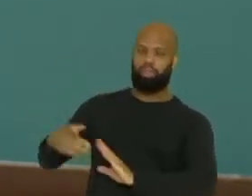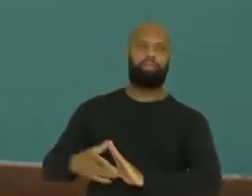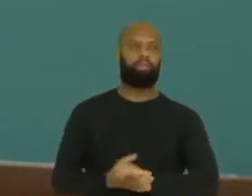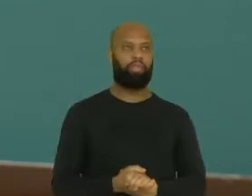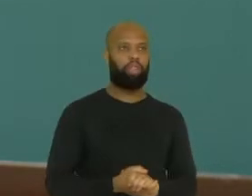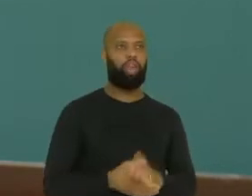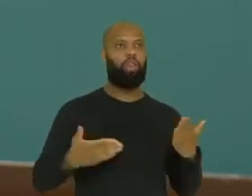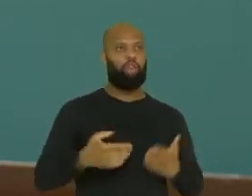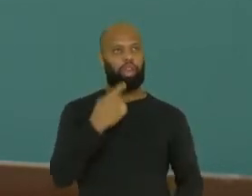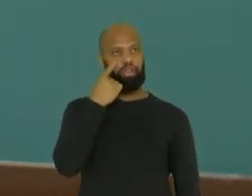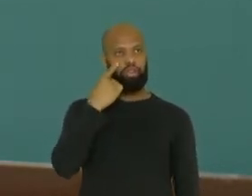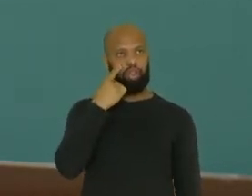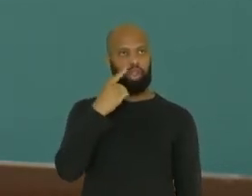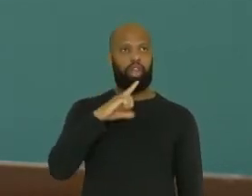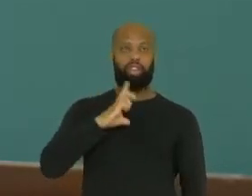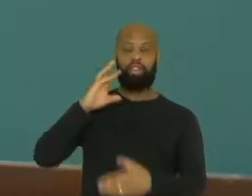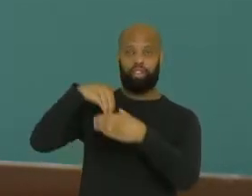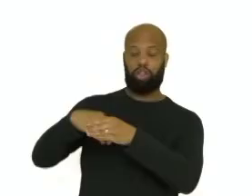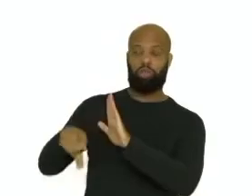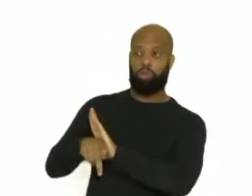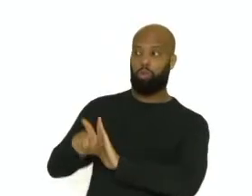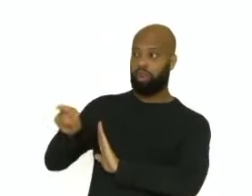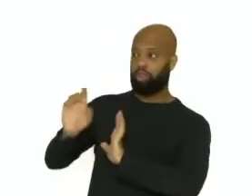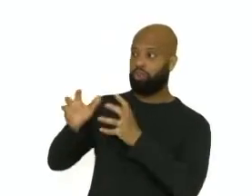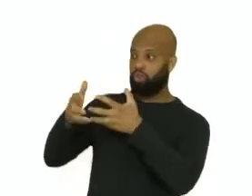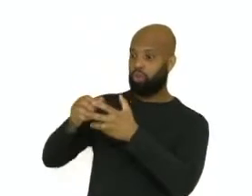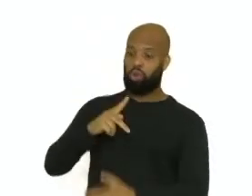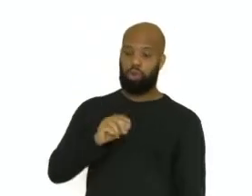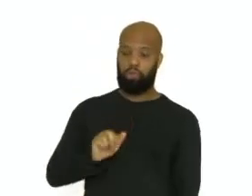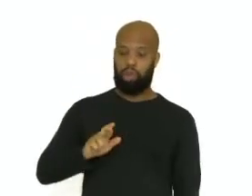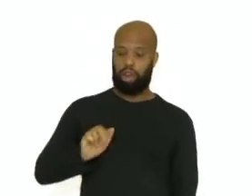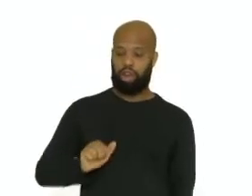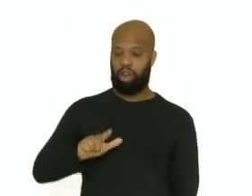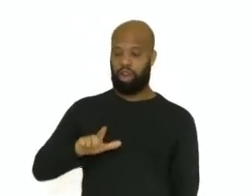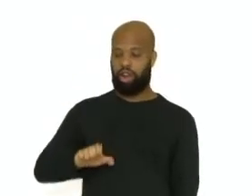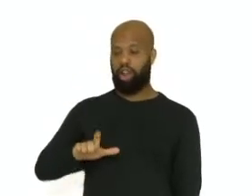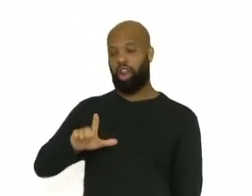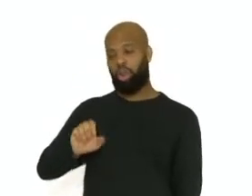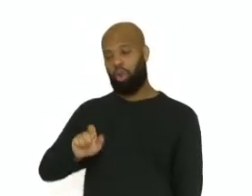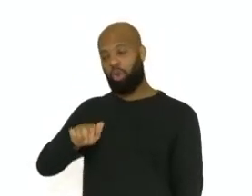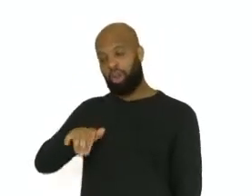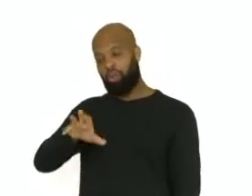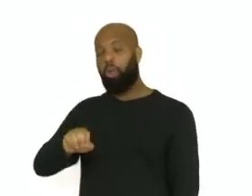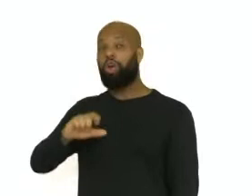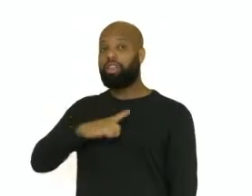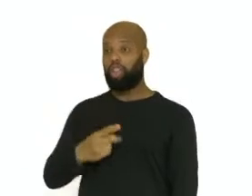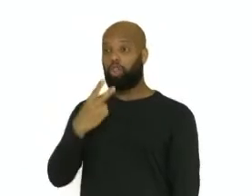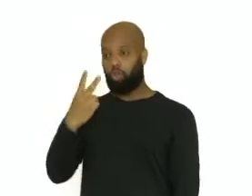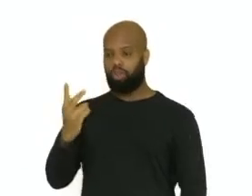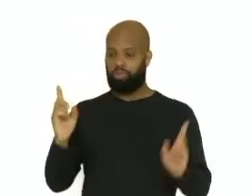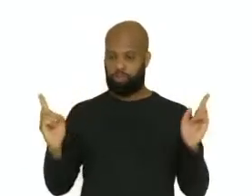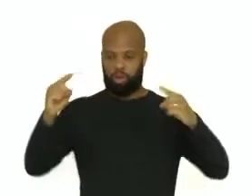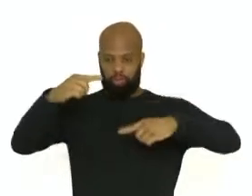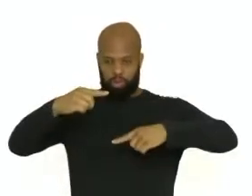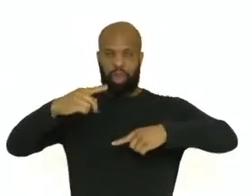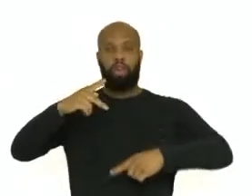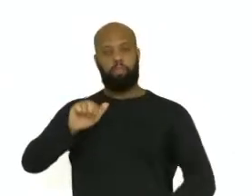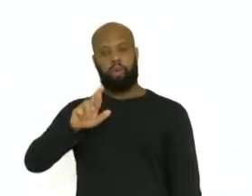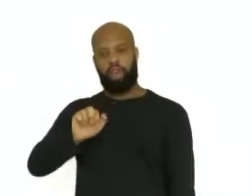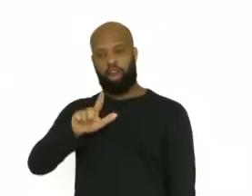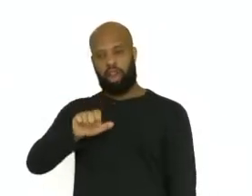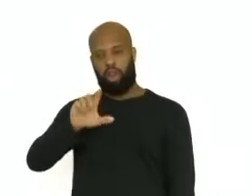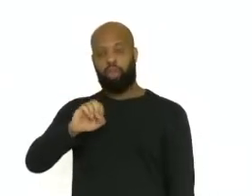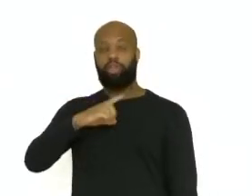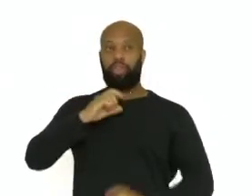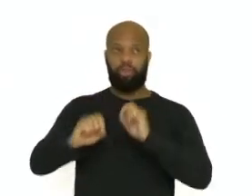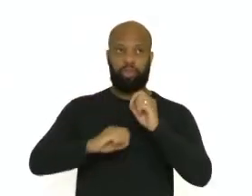Então vamos ver dentro dos paralelogramos que são aquelas que possuem dois pares de lados Paralelos nós temos o retângulo